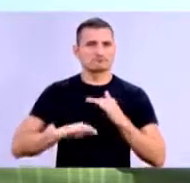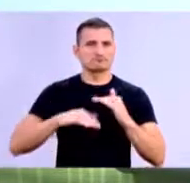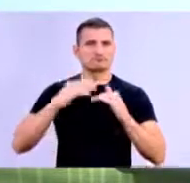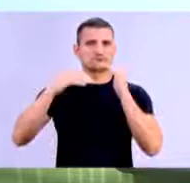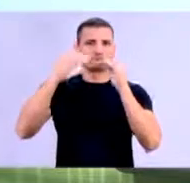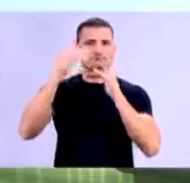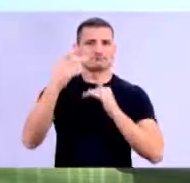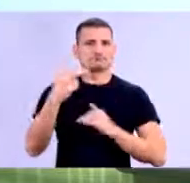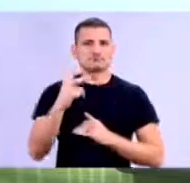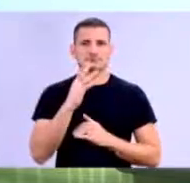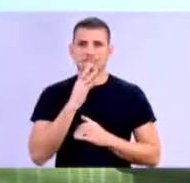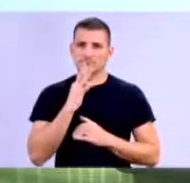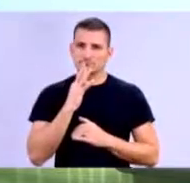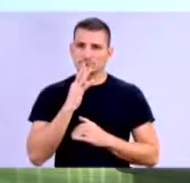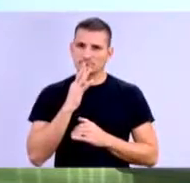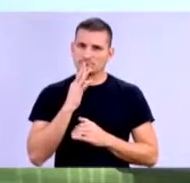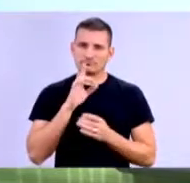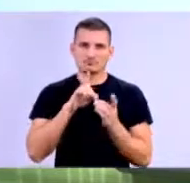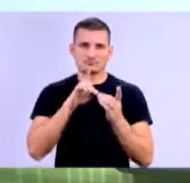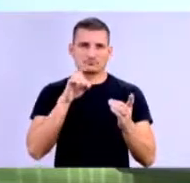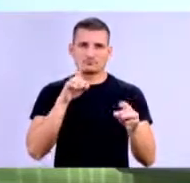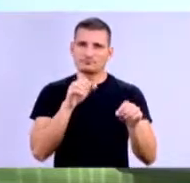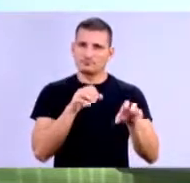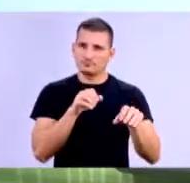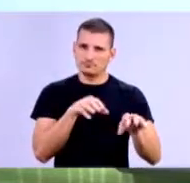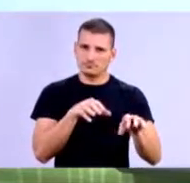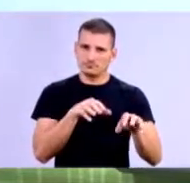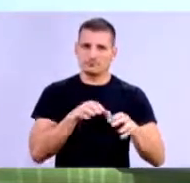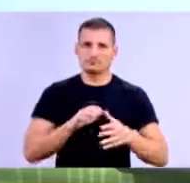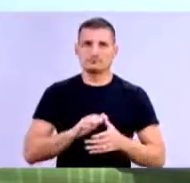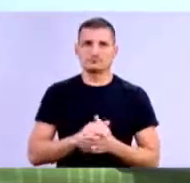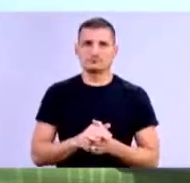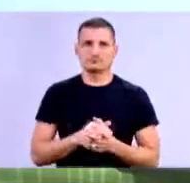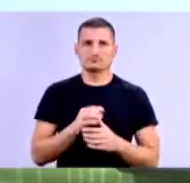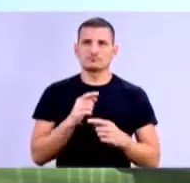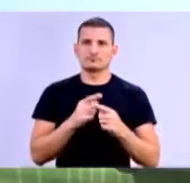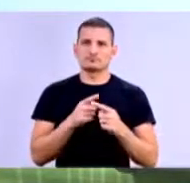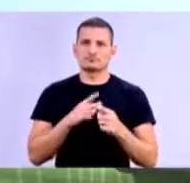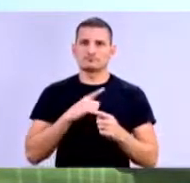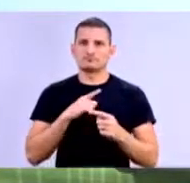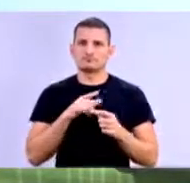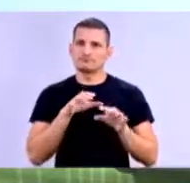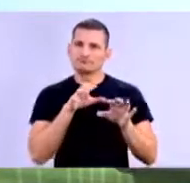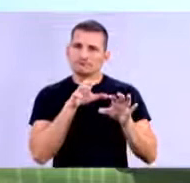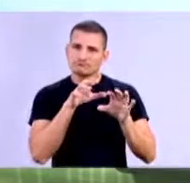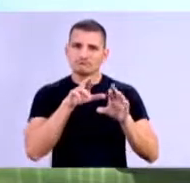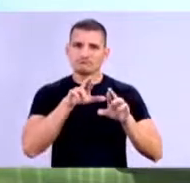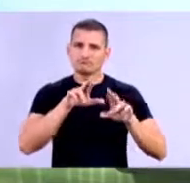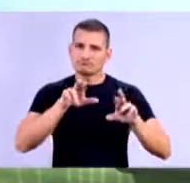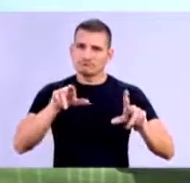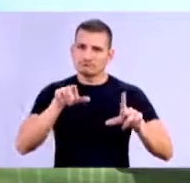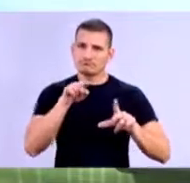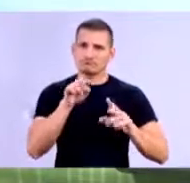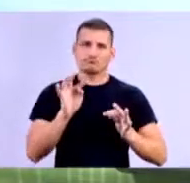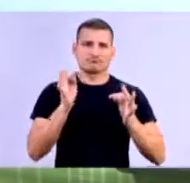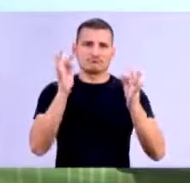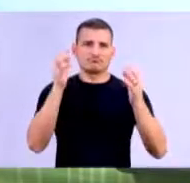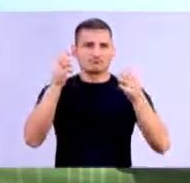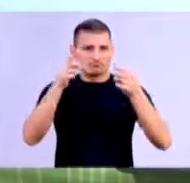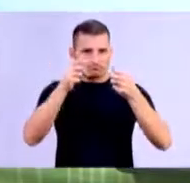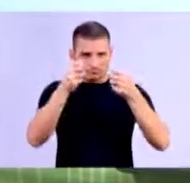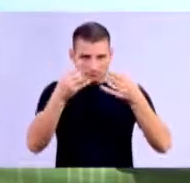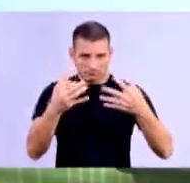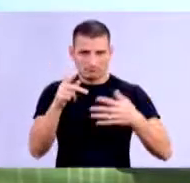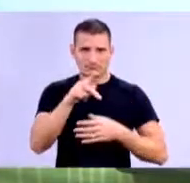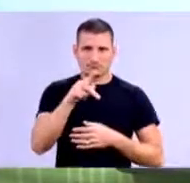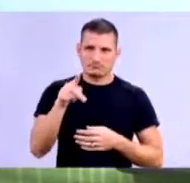melhor forma de educação à distância. Por quê? Se características diferentes nessas metodologias que a professora acabou